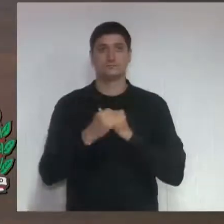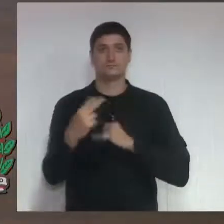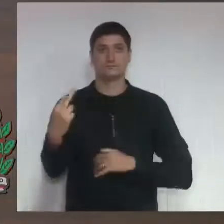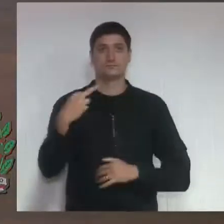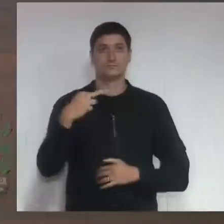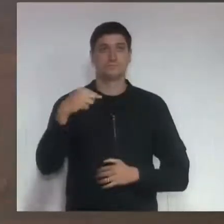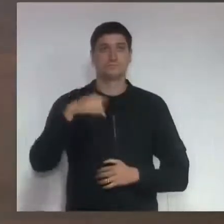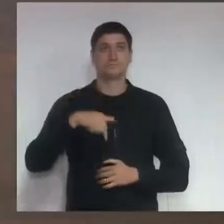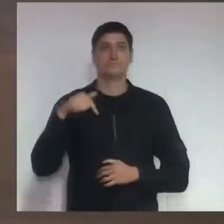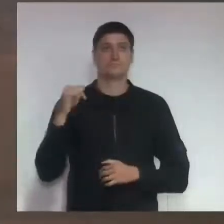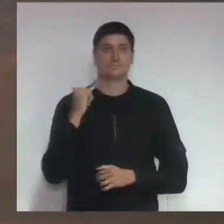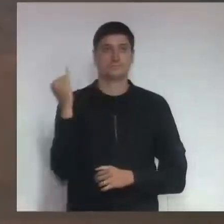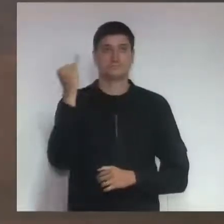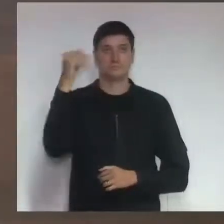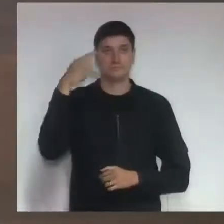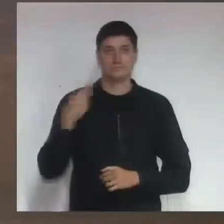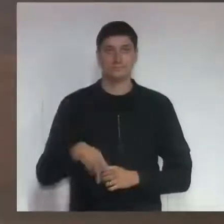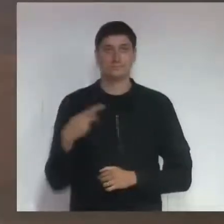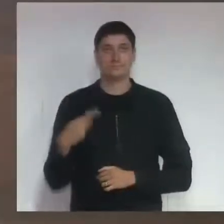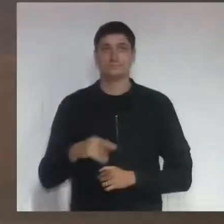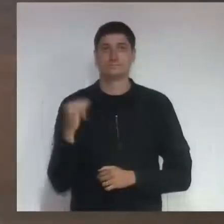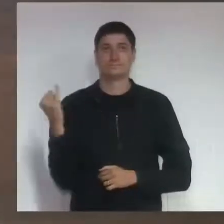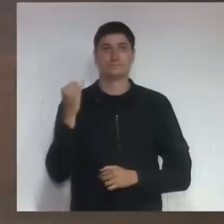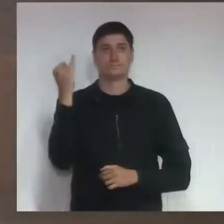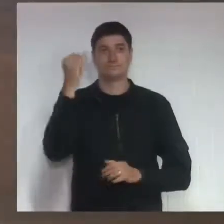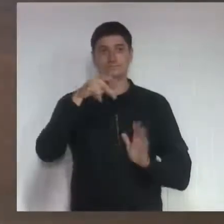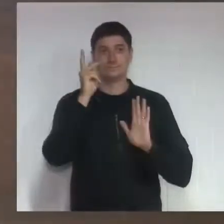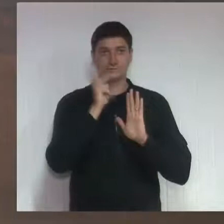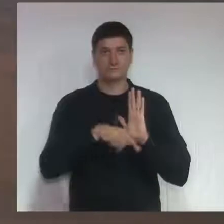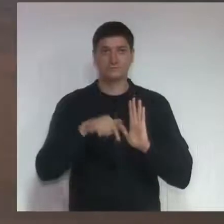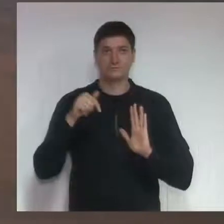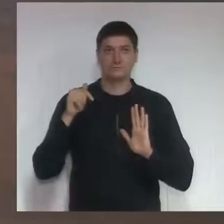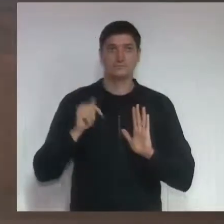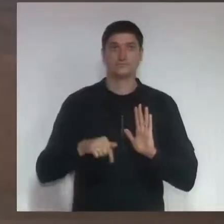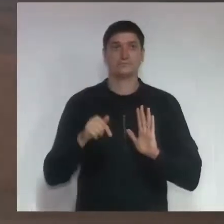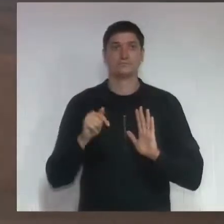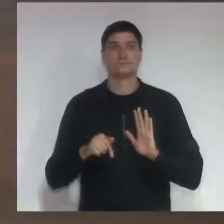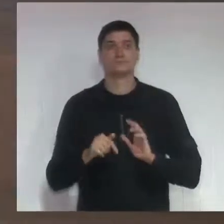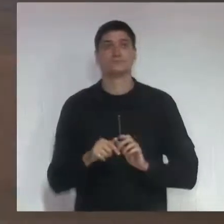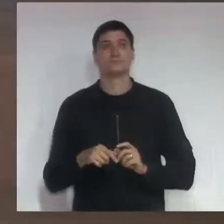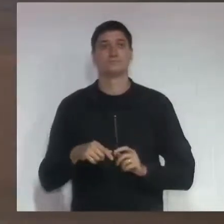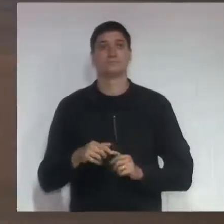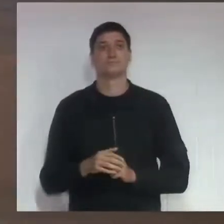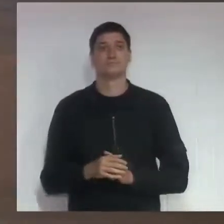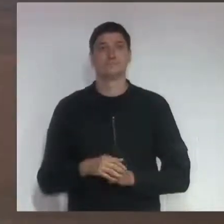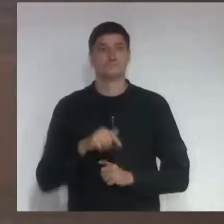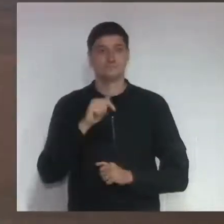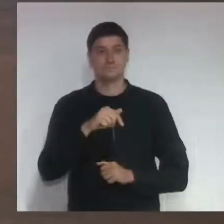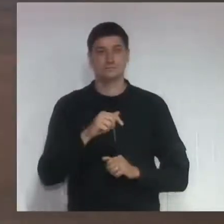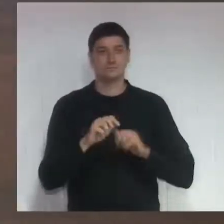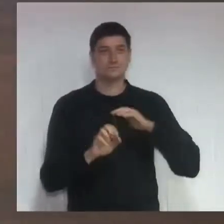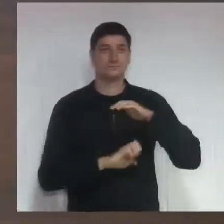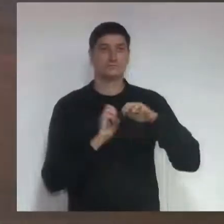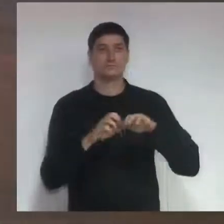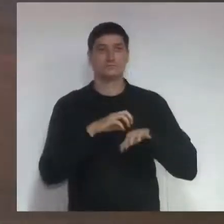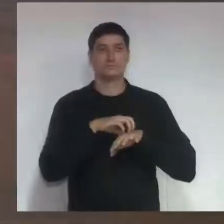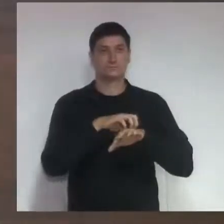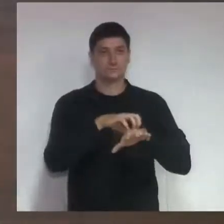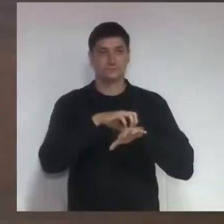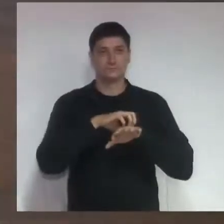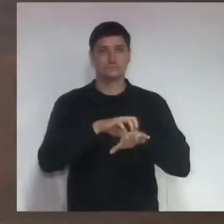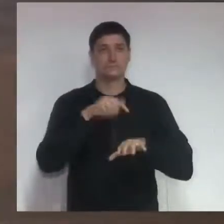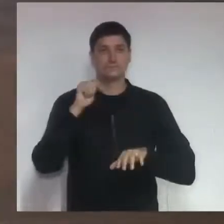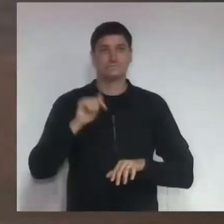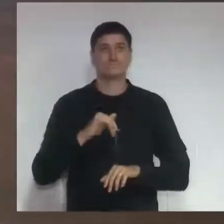a importância que essa casa tem dado ao projeto que trata especificamente do transporte público. É